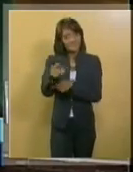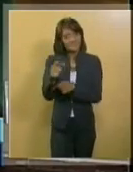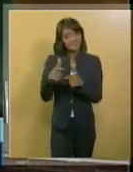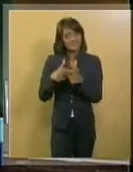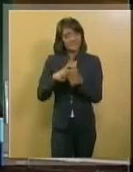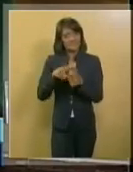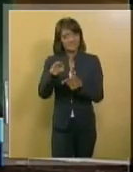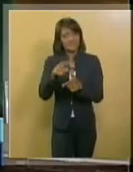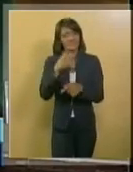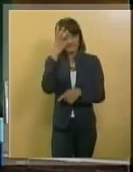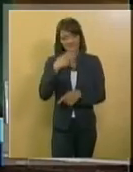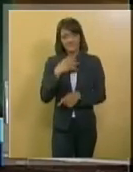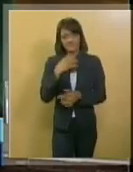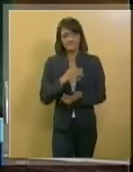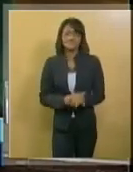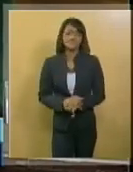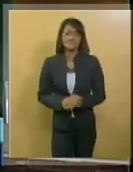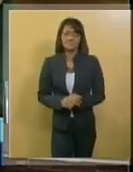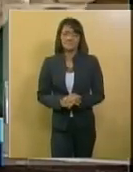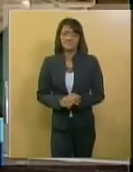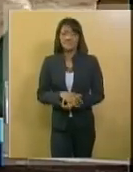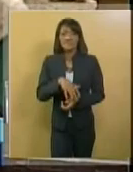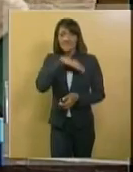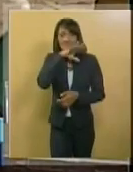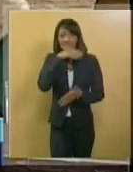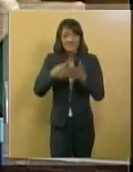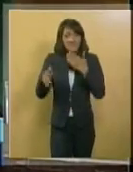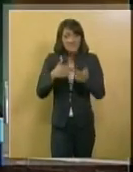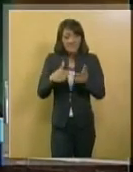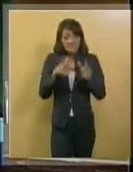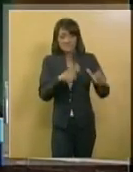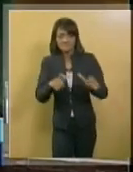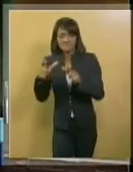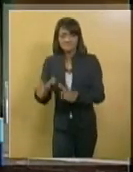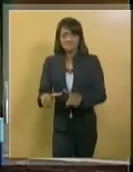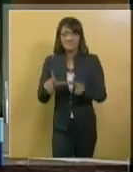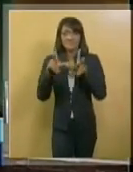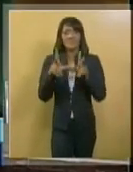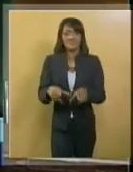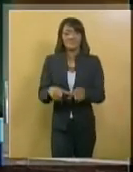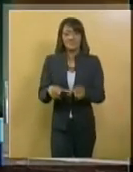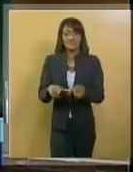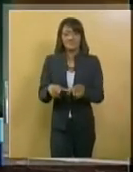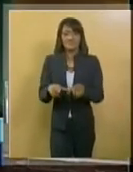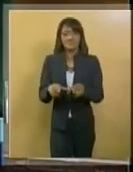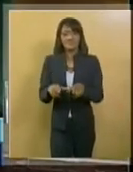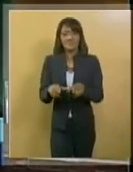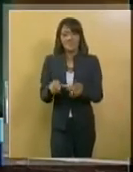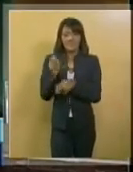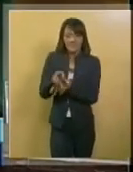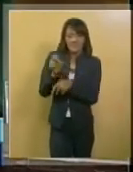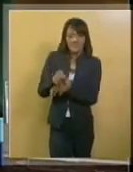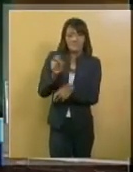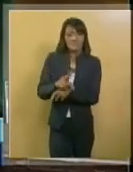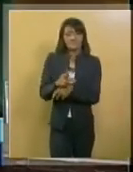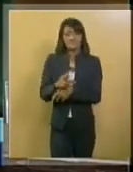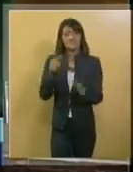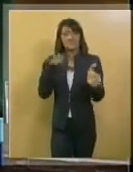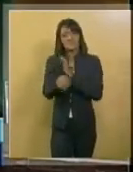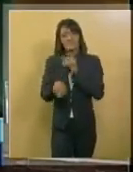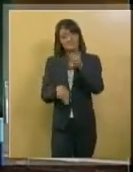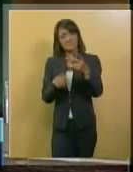coisa. Jogar corpos de animal em algum lugar, senhores, é fazer criatório de leishmania, deputado. Vou começar a entrar na segunda pergunta